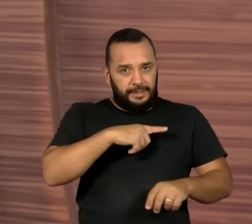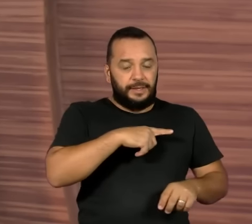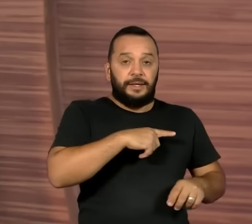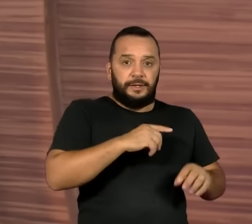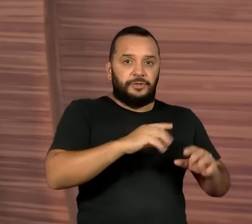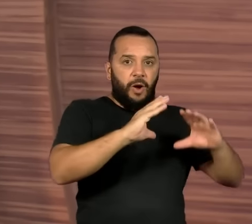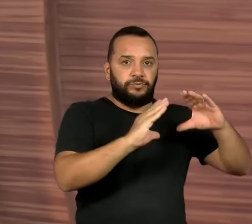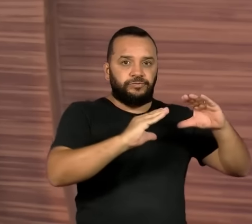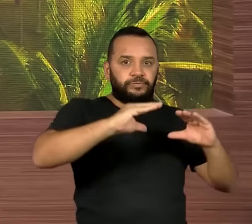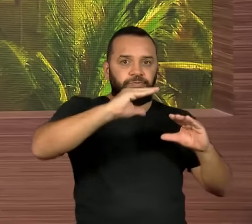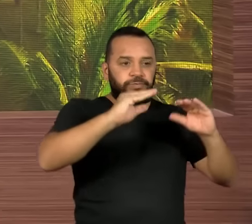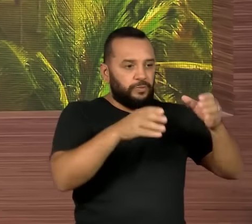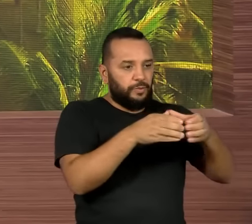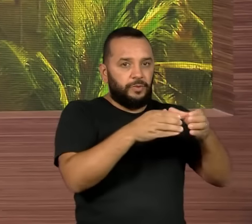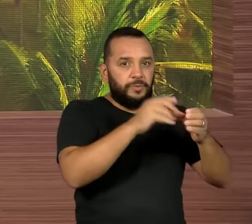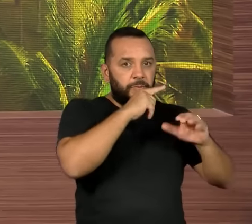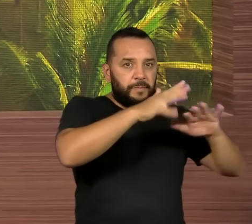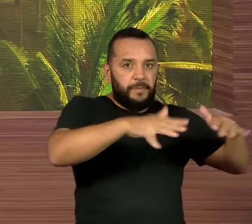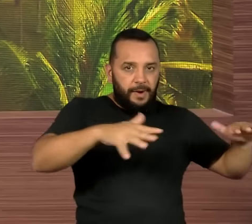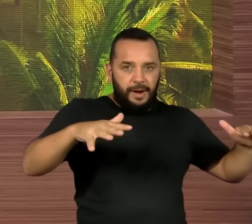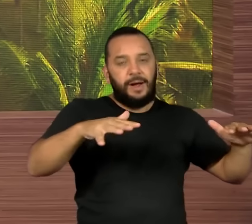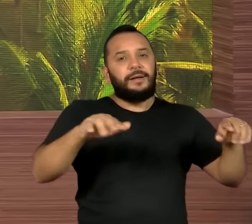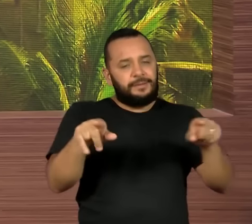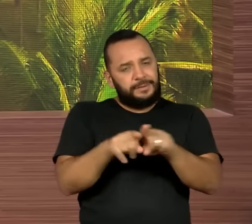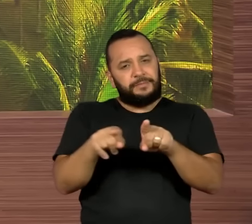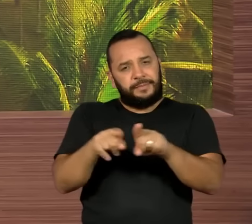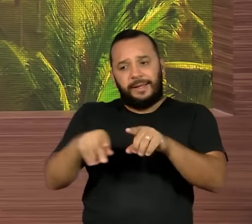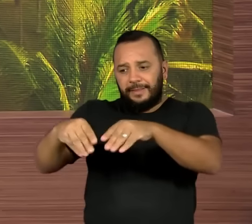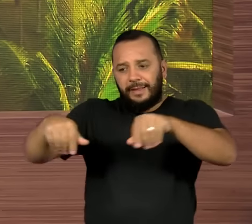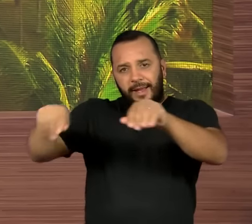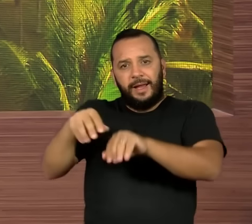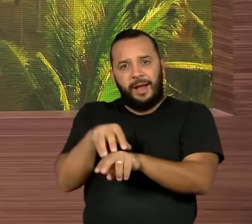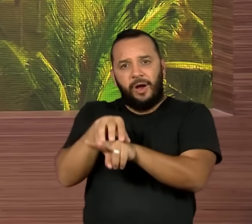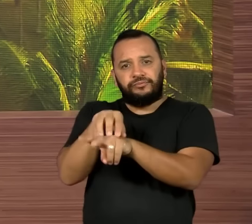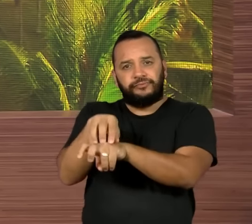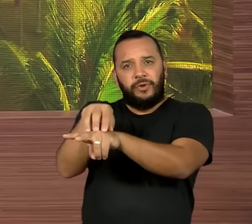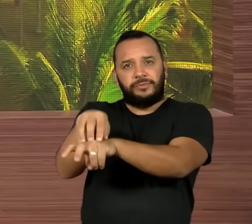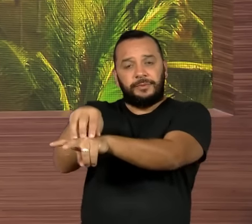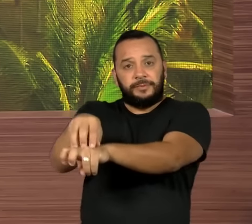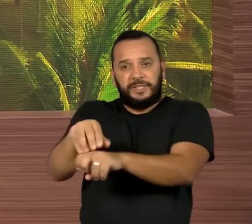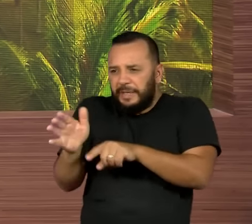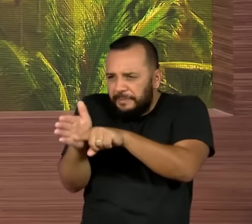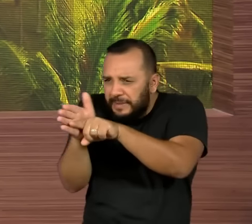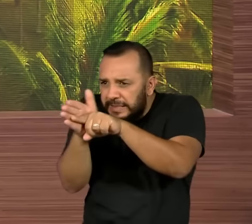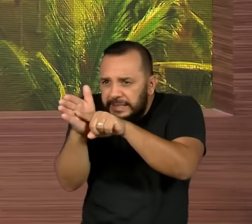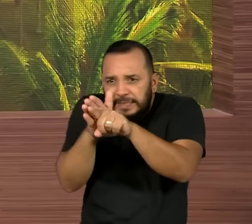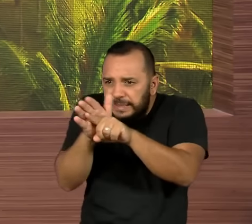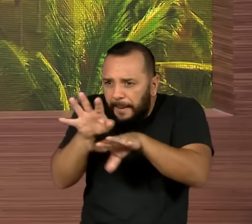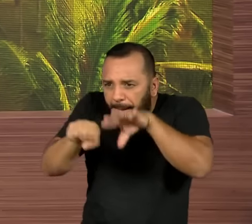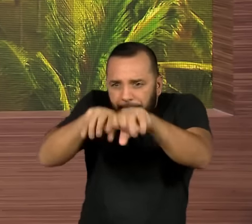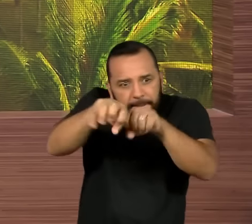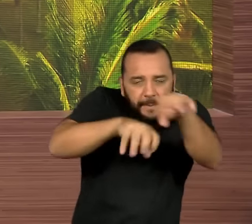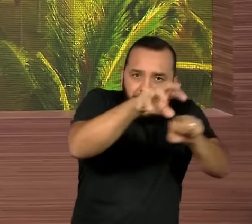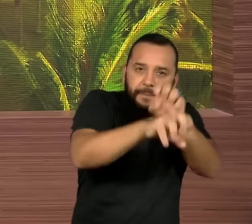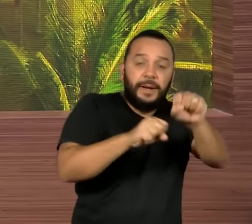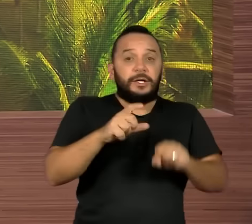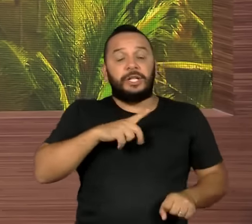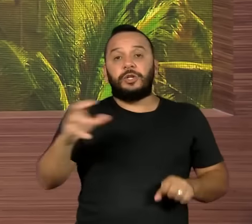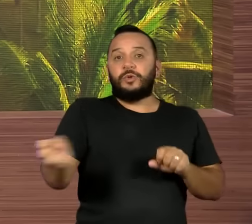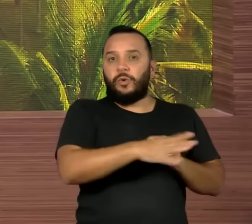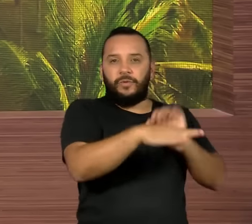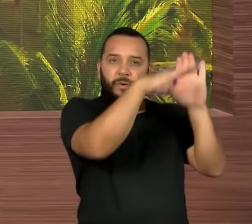e de água doce. O mapeamento dessas espécies do Brasil vai integrar um novo catálogo virtual disponível